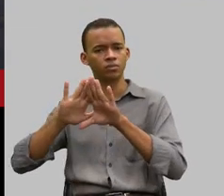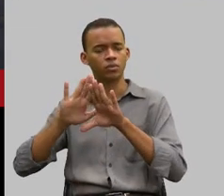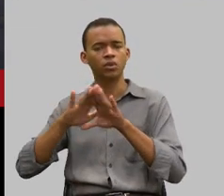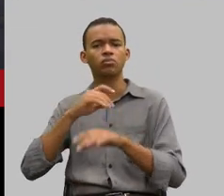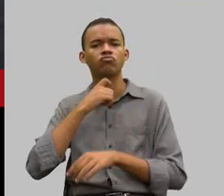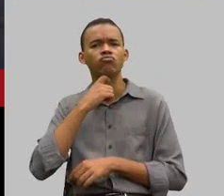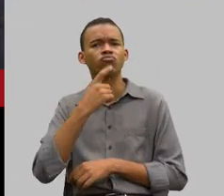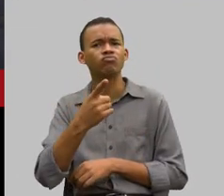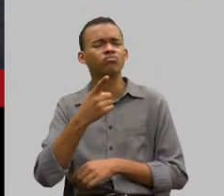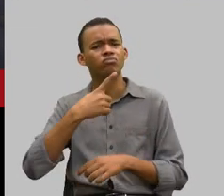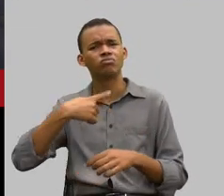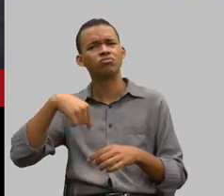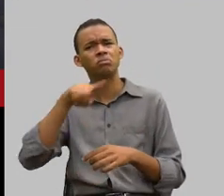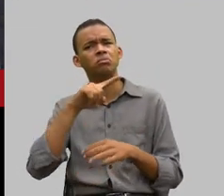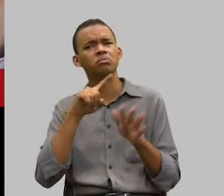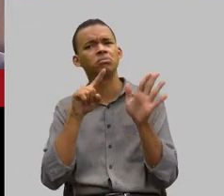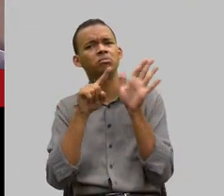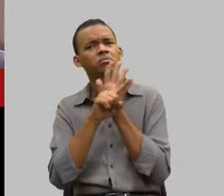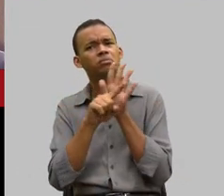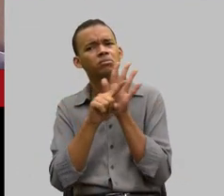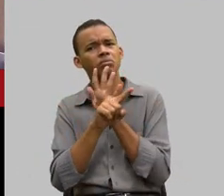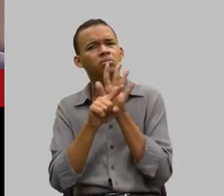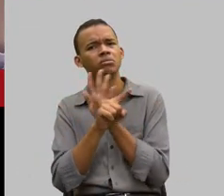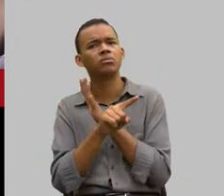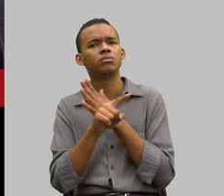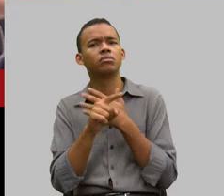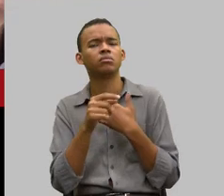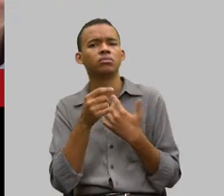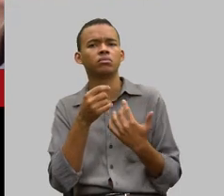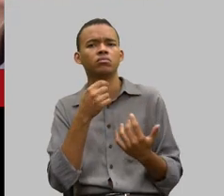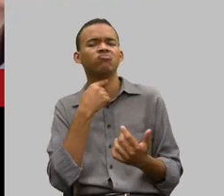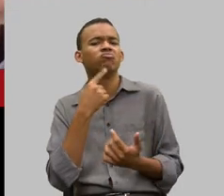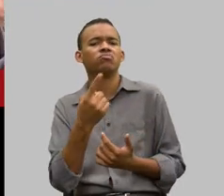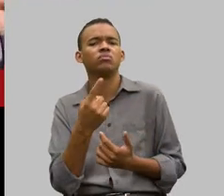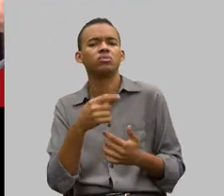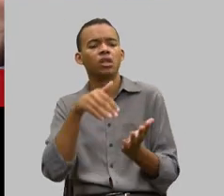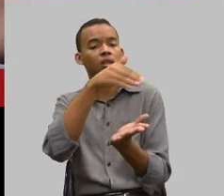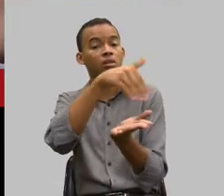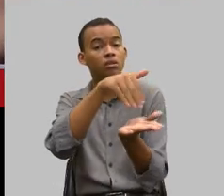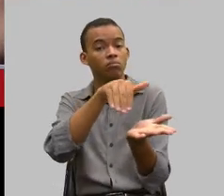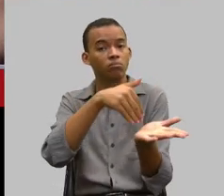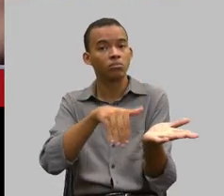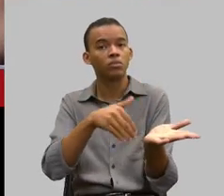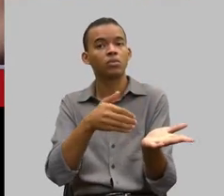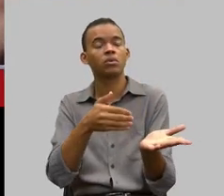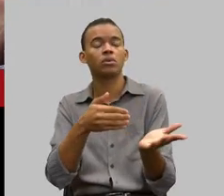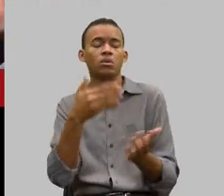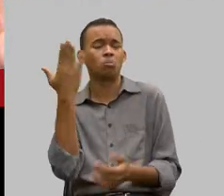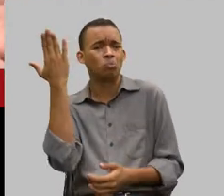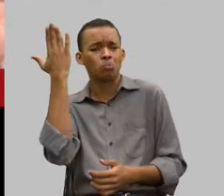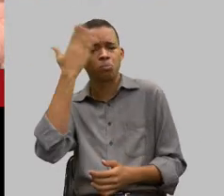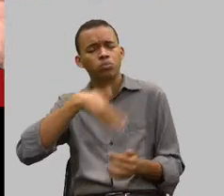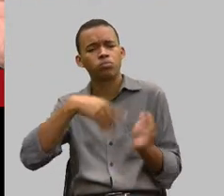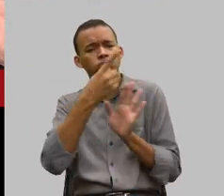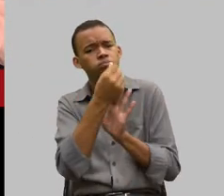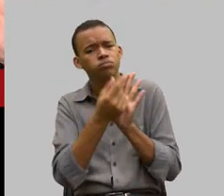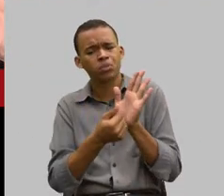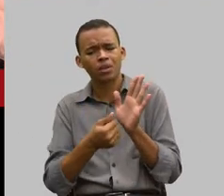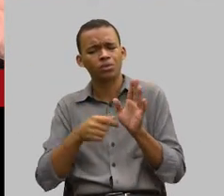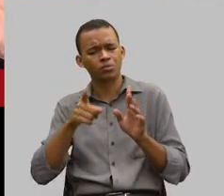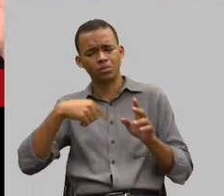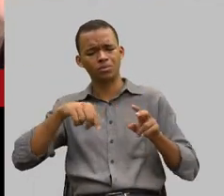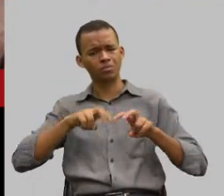perguntas eh para que secretários de estado prestem contas no formato que aqui